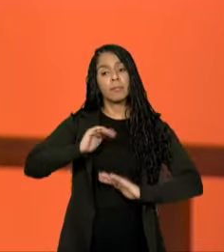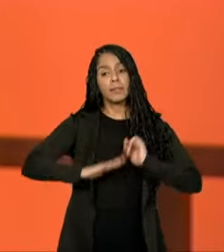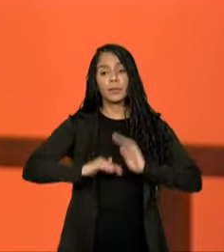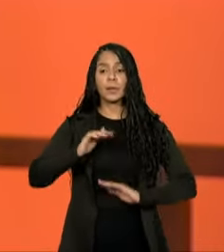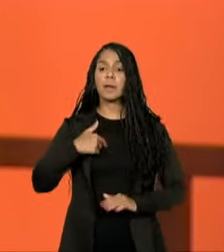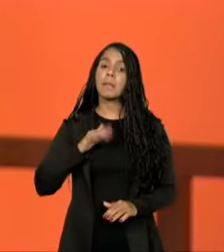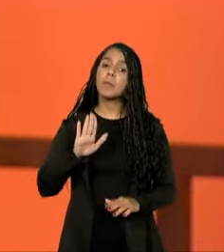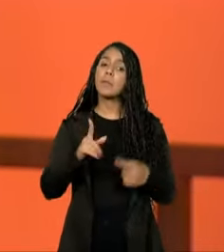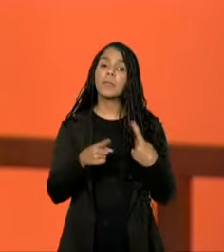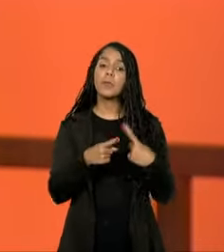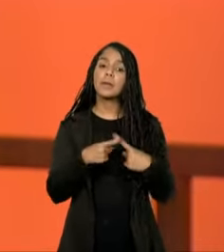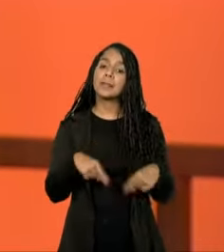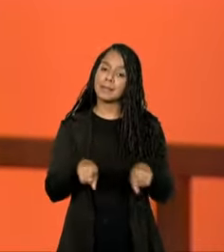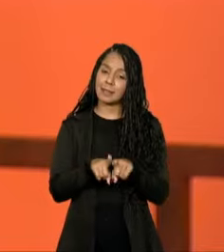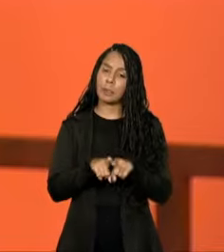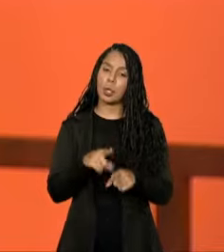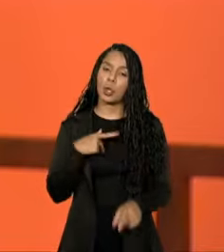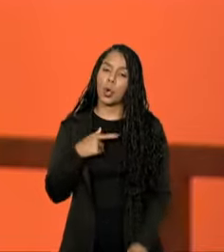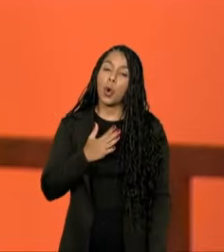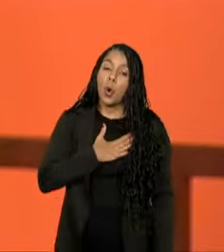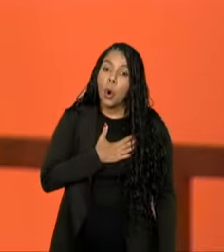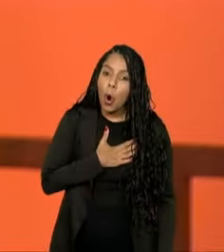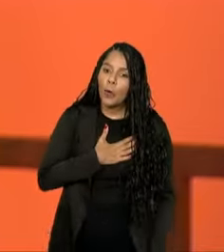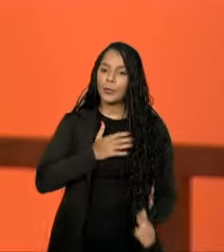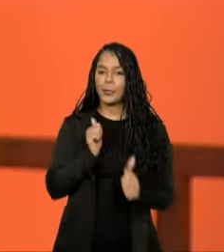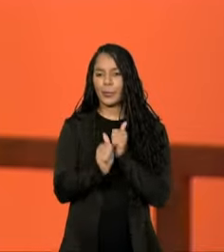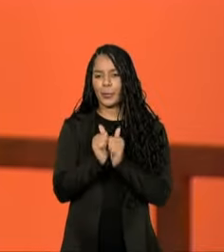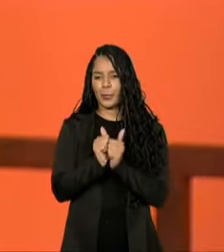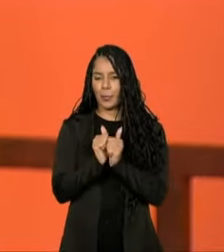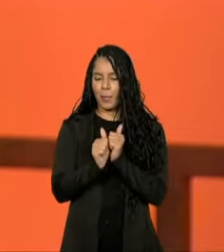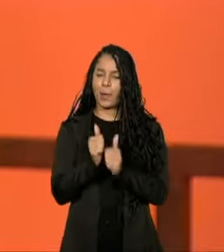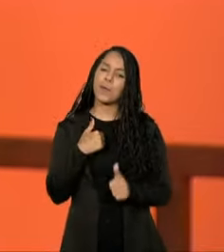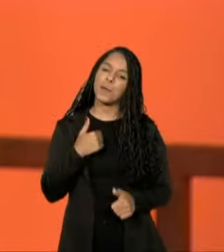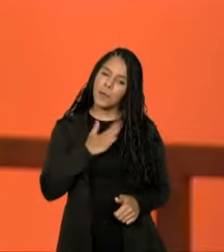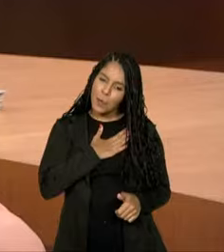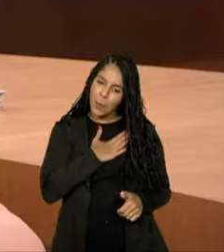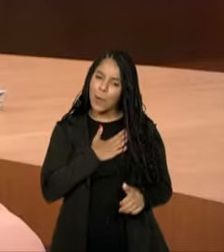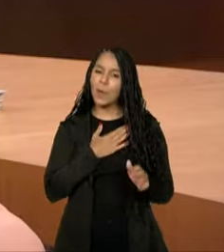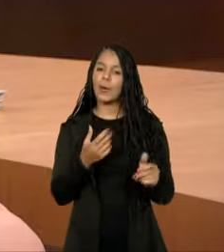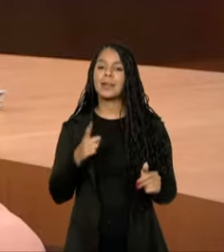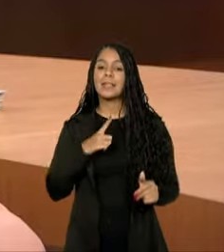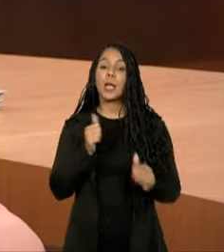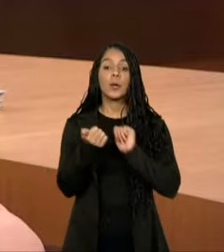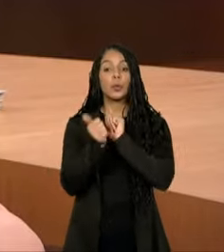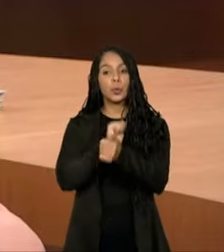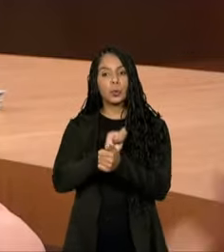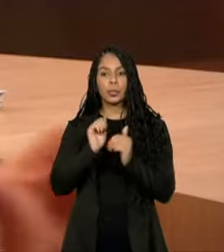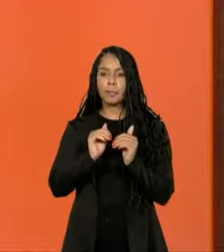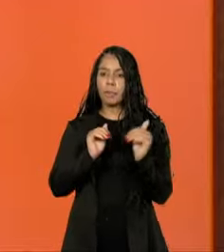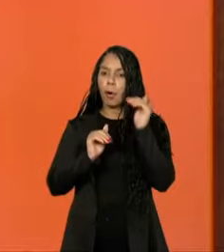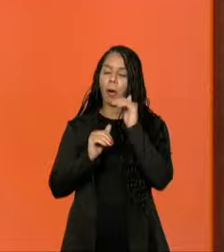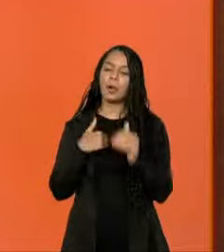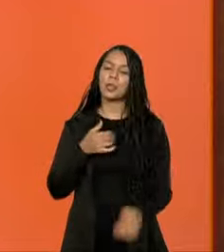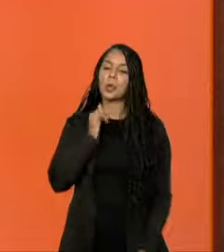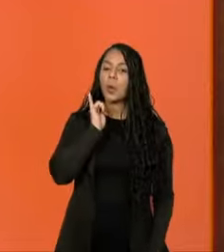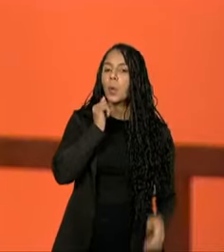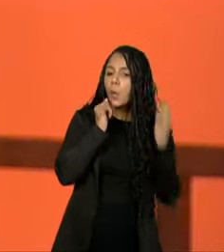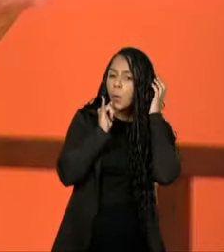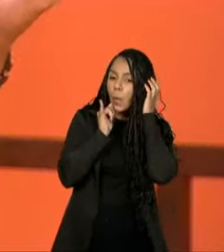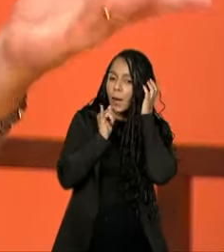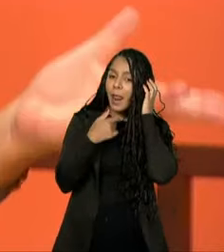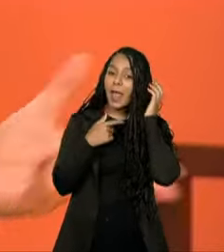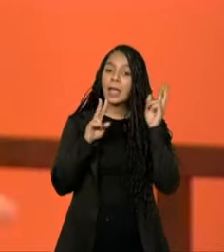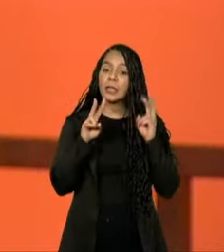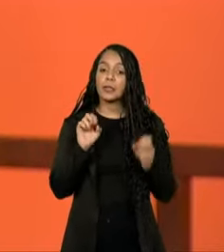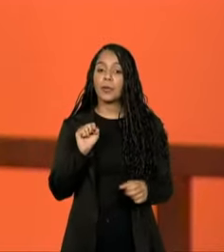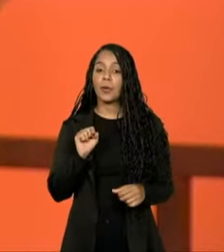mas assim, muito porque também eu gosto do futebol. Eu gosto. Acima de tudo está o esporte, né? É, claro. Assim, eu narrei recentemente a